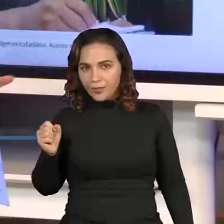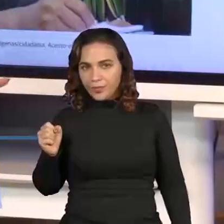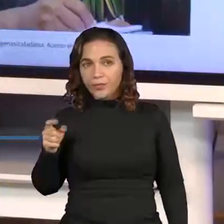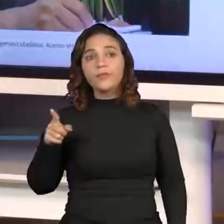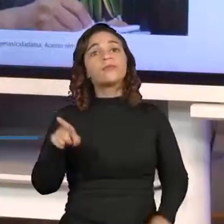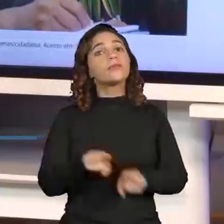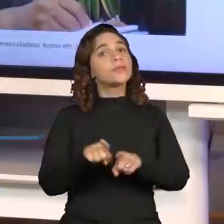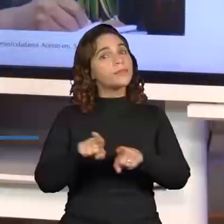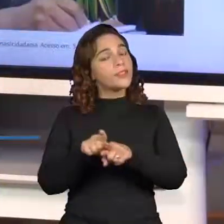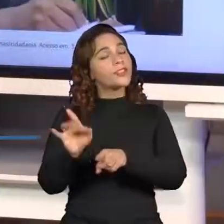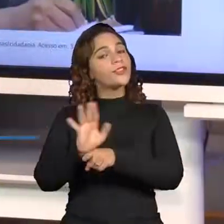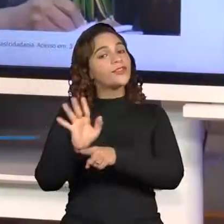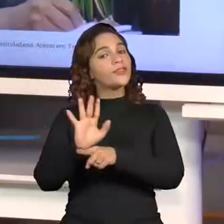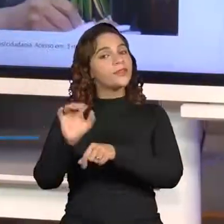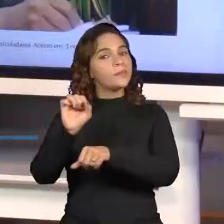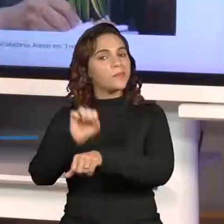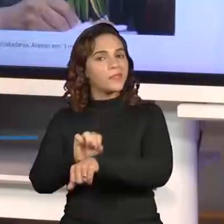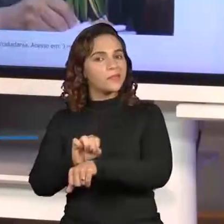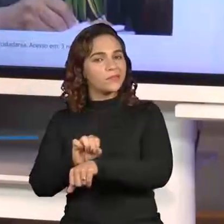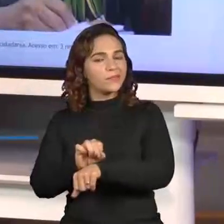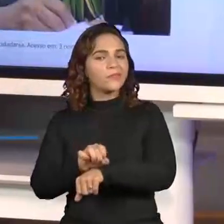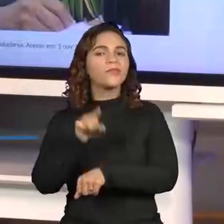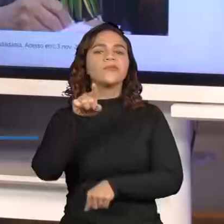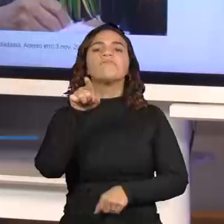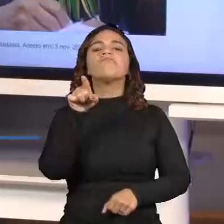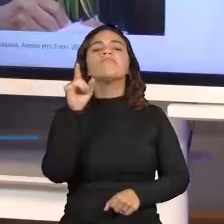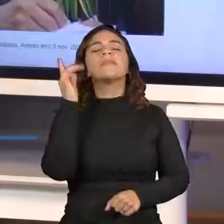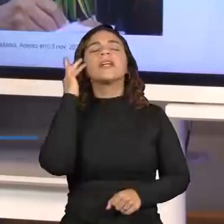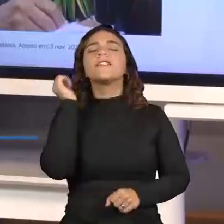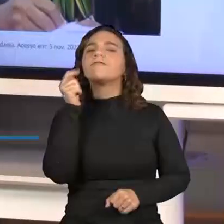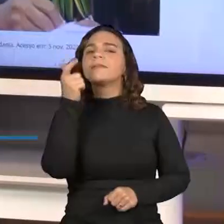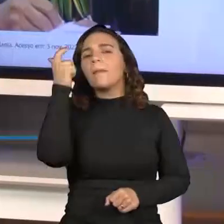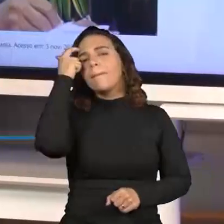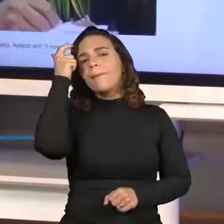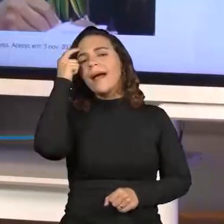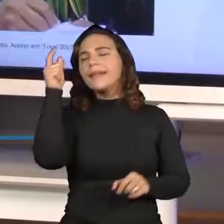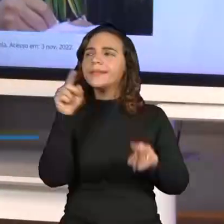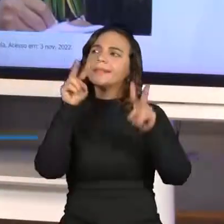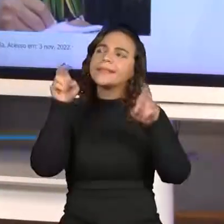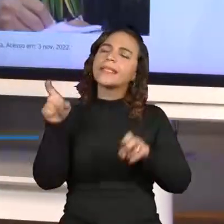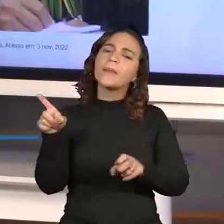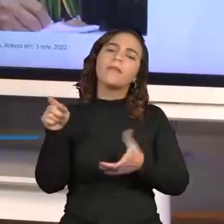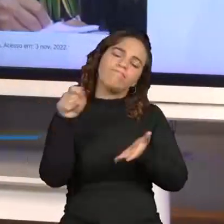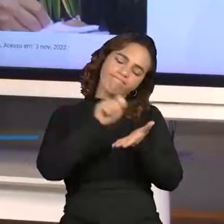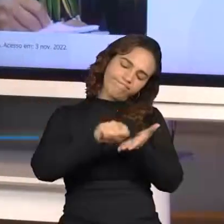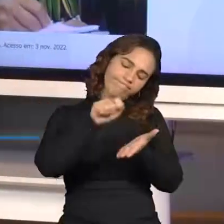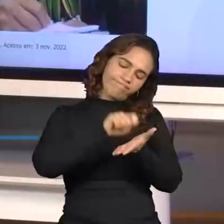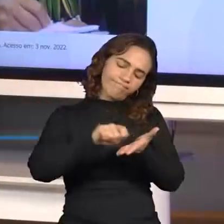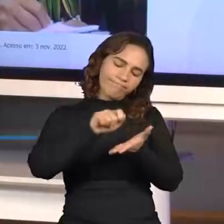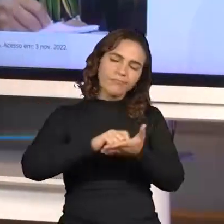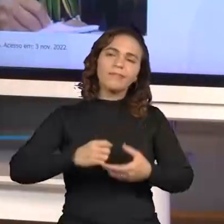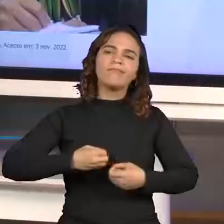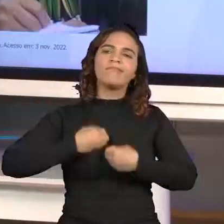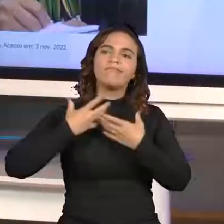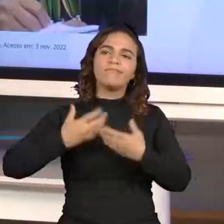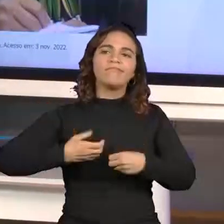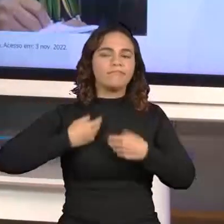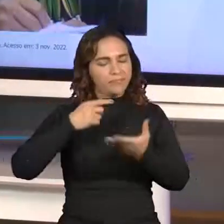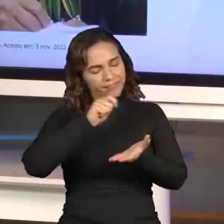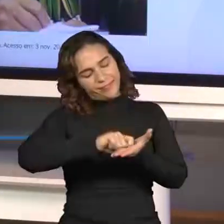Pausa também, escreva o que você pensa a respeito dessa reflexão, qual seria a sua